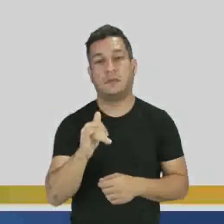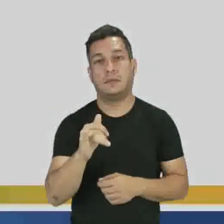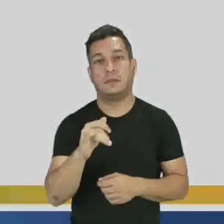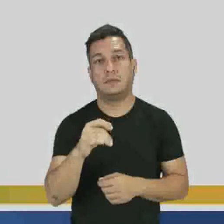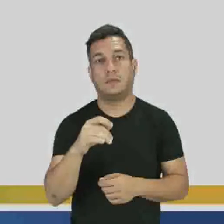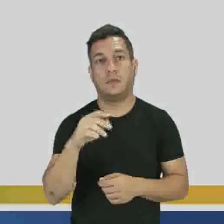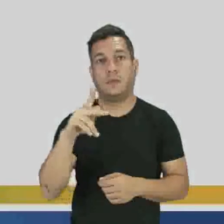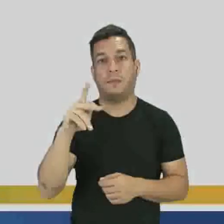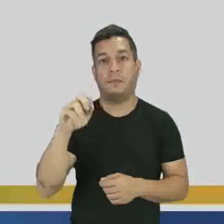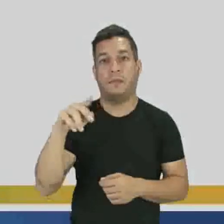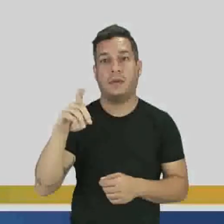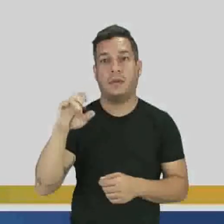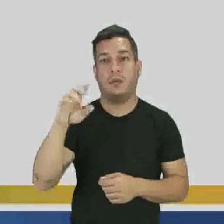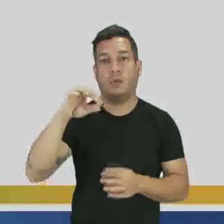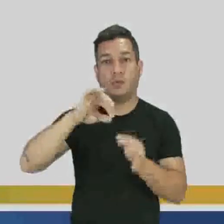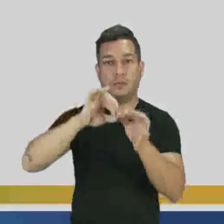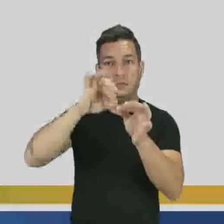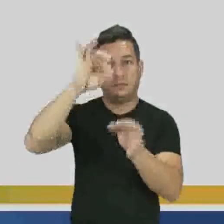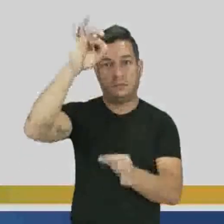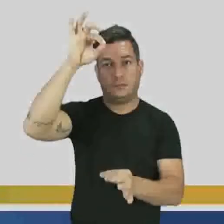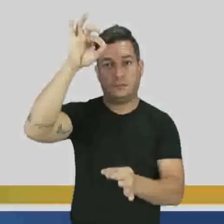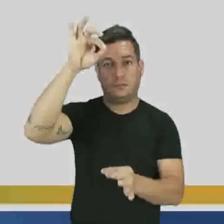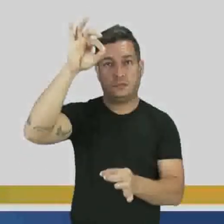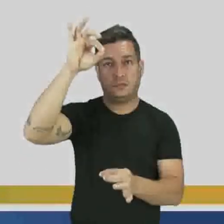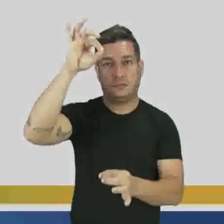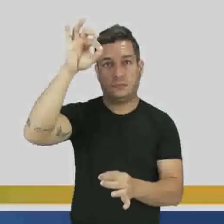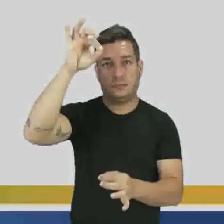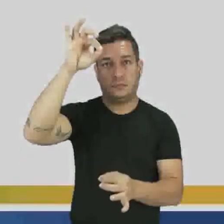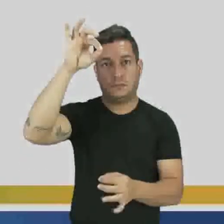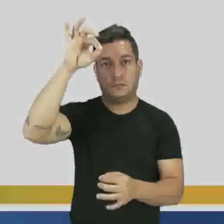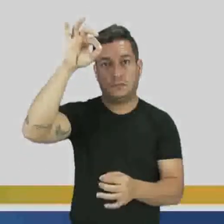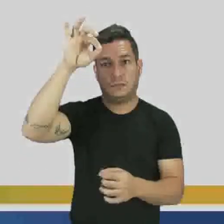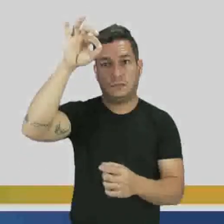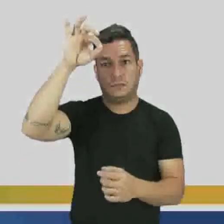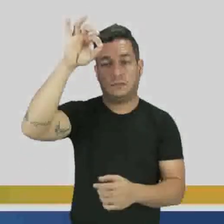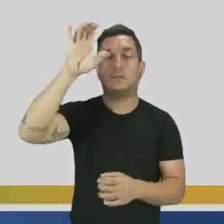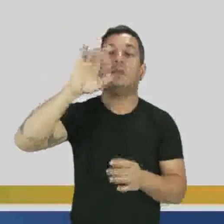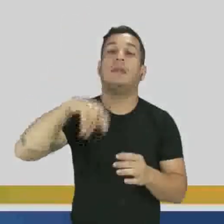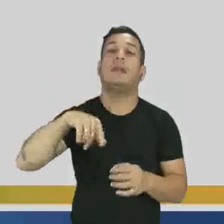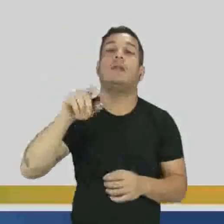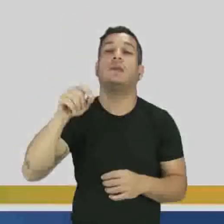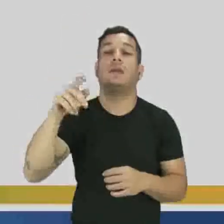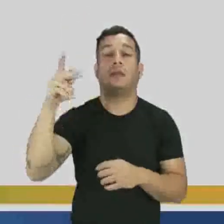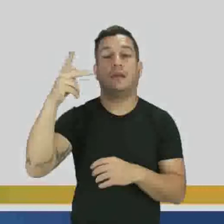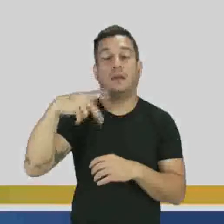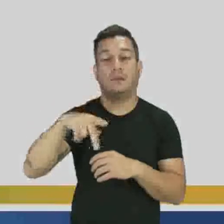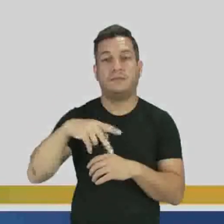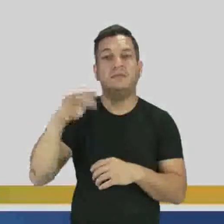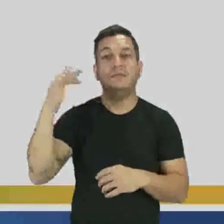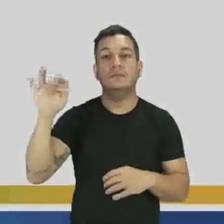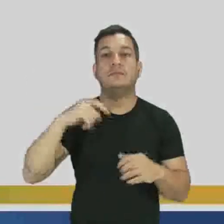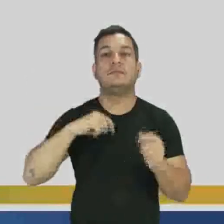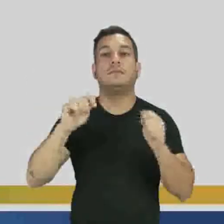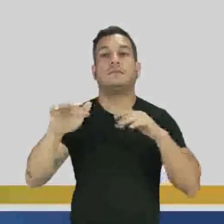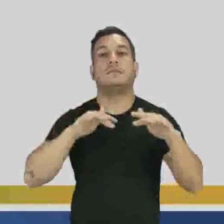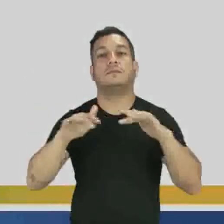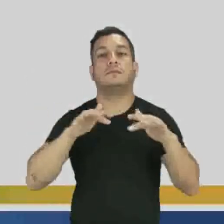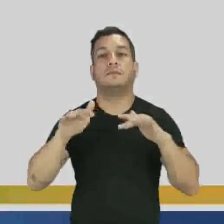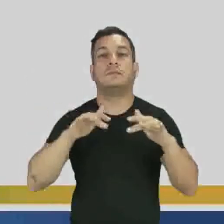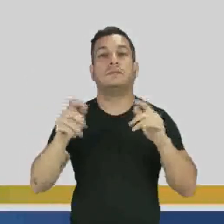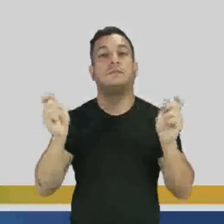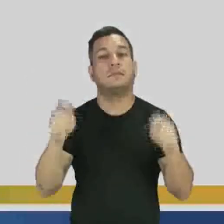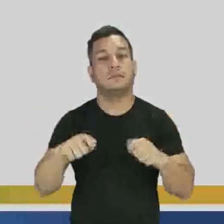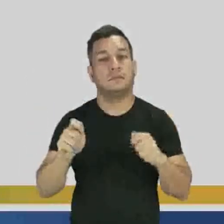um pêndulo em um monumento localizado em Paris, e esse pêndulo ele podia se movimentar, ele tinha